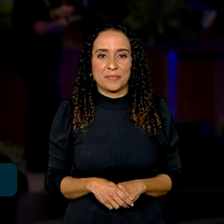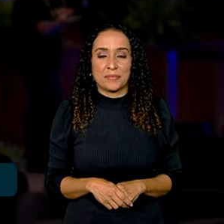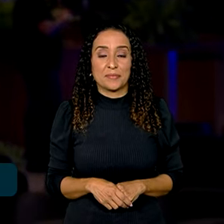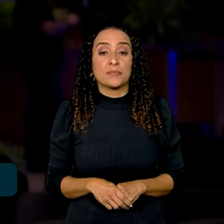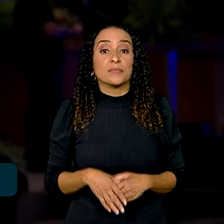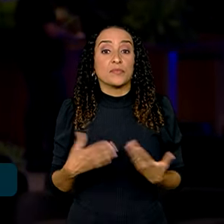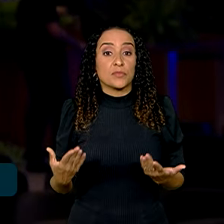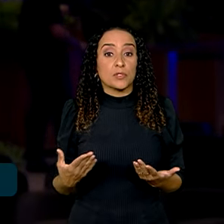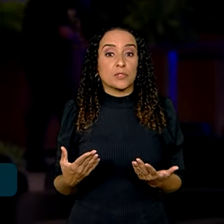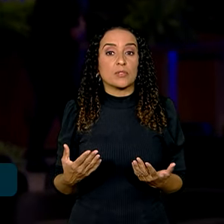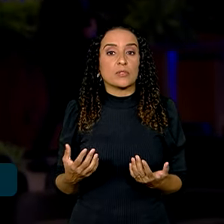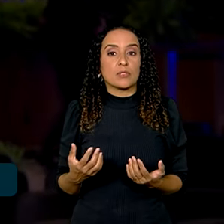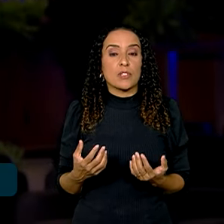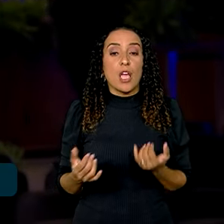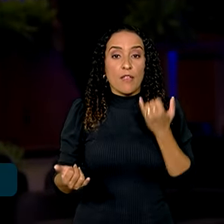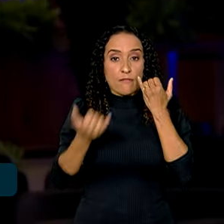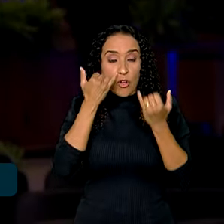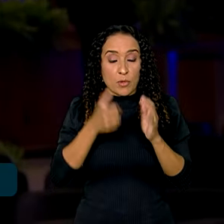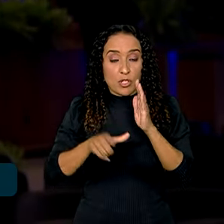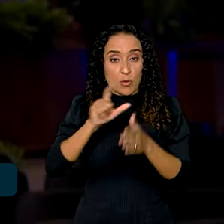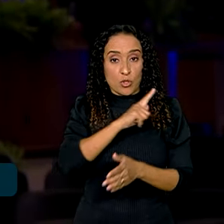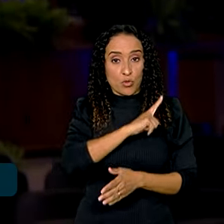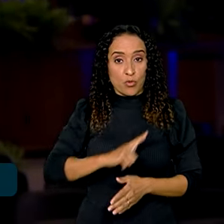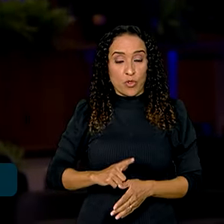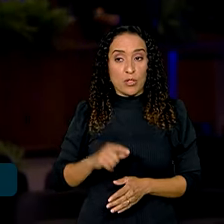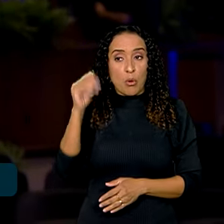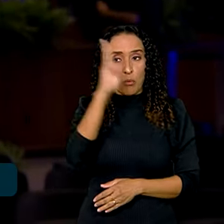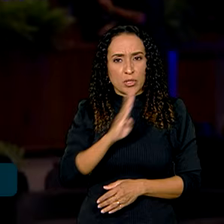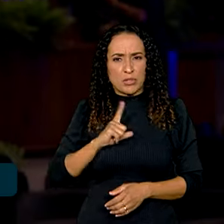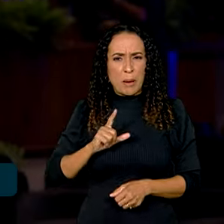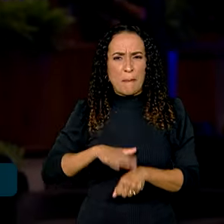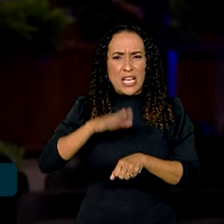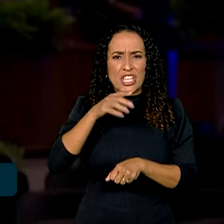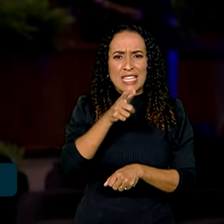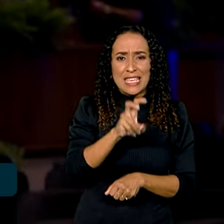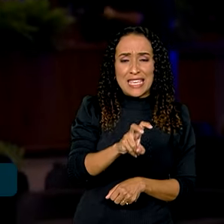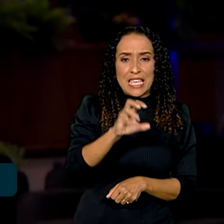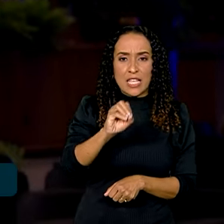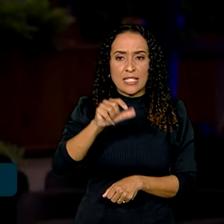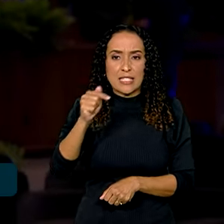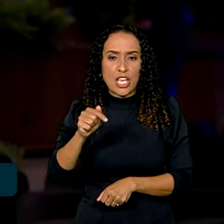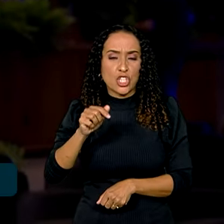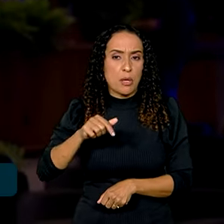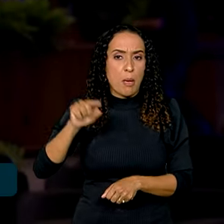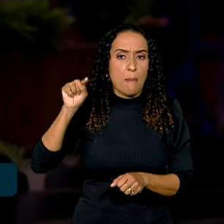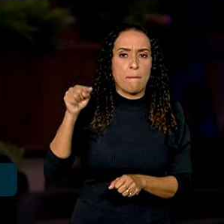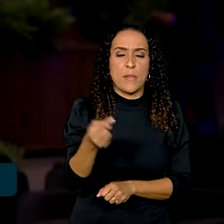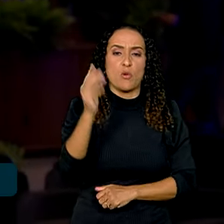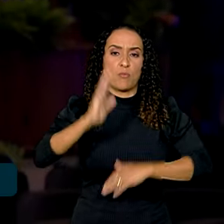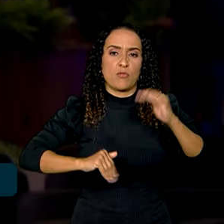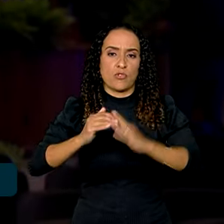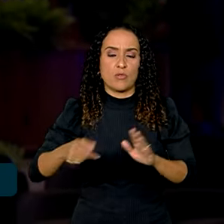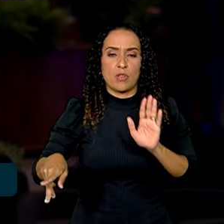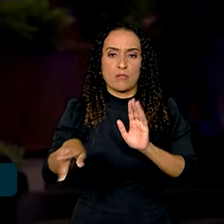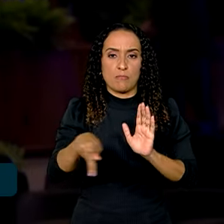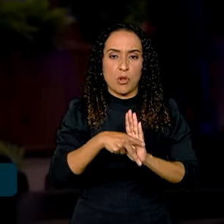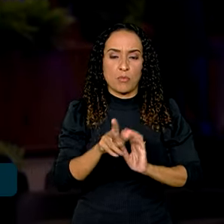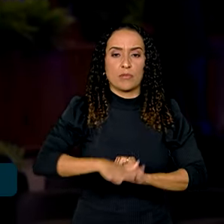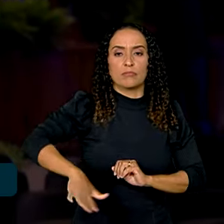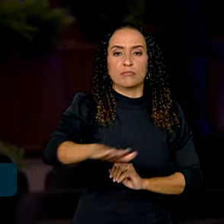E olha, de acordo com dados recentes aí do governo, o Brasil conta com mais de 507 mil profissionais na pesca, sendo as